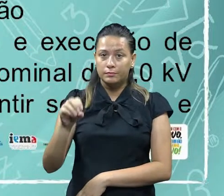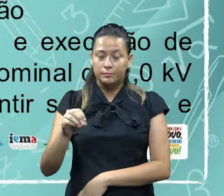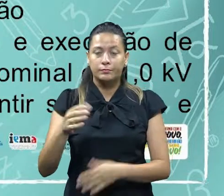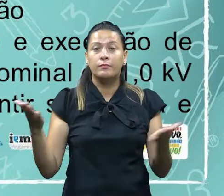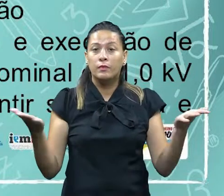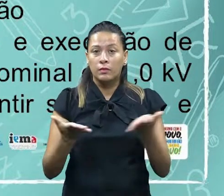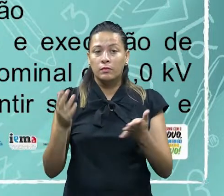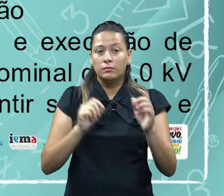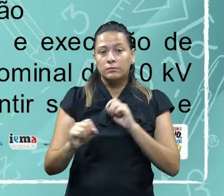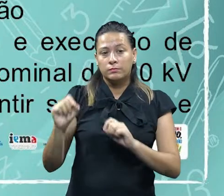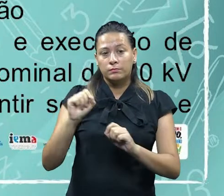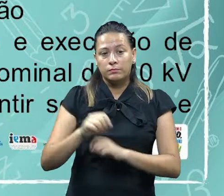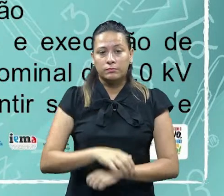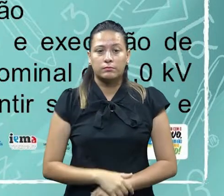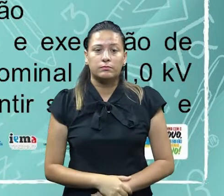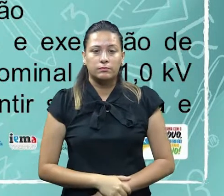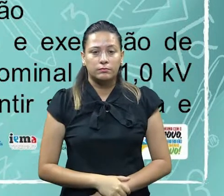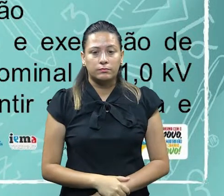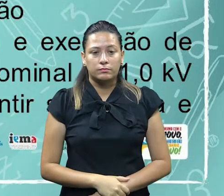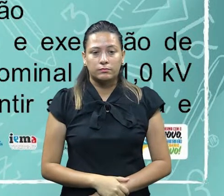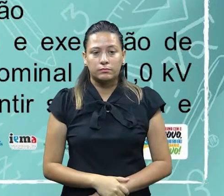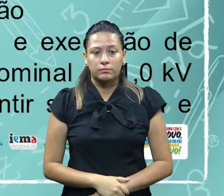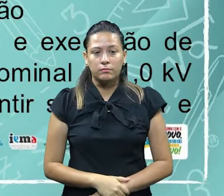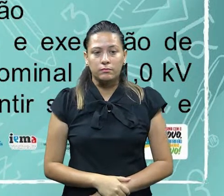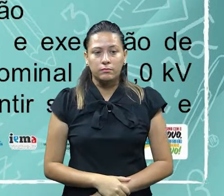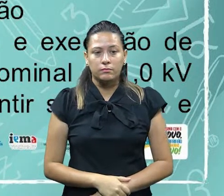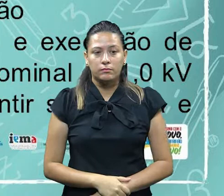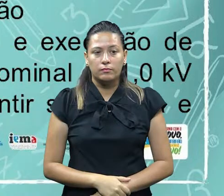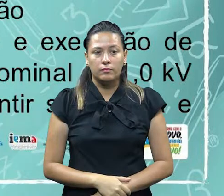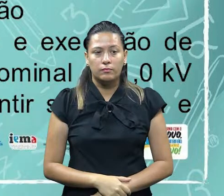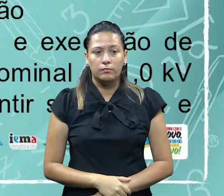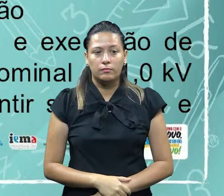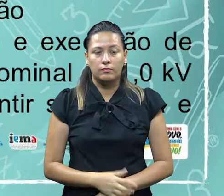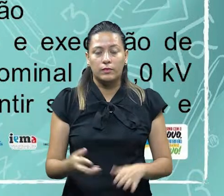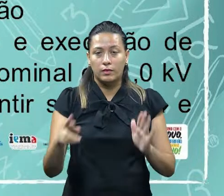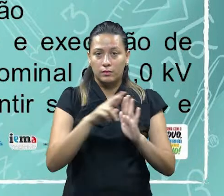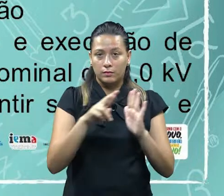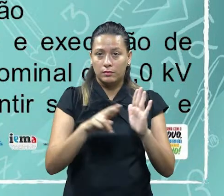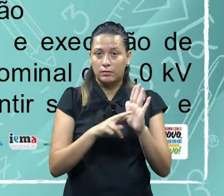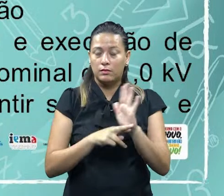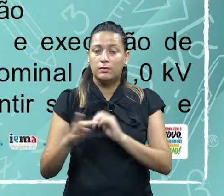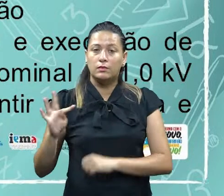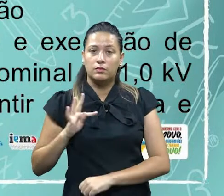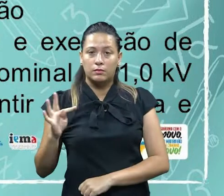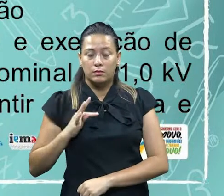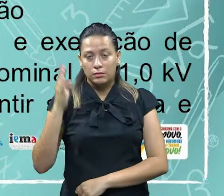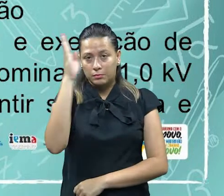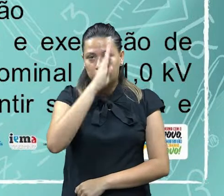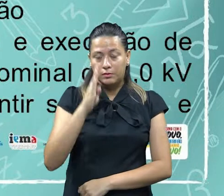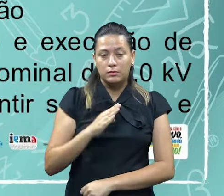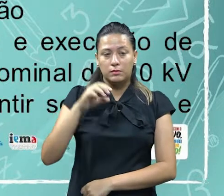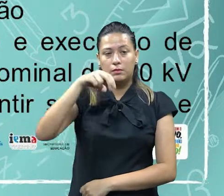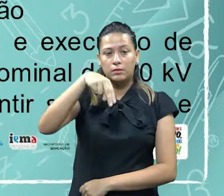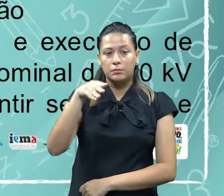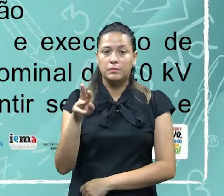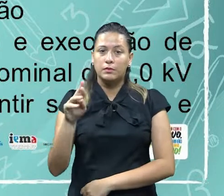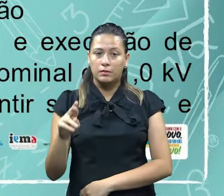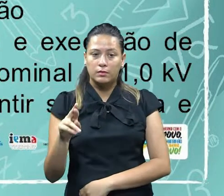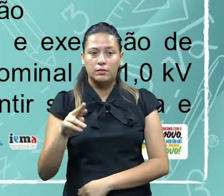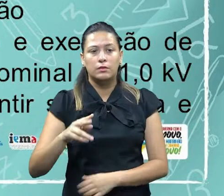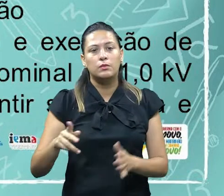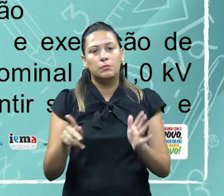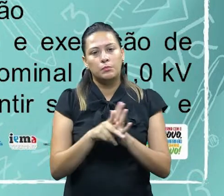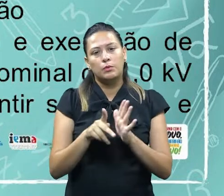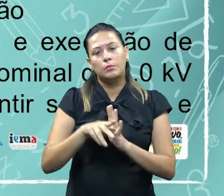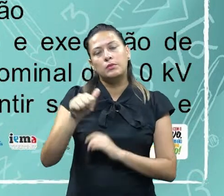de hoje nós iremos ver as normas técnicas brasileiras NBR da ABNT.